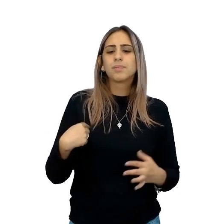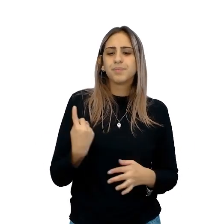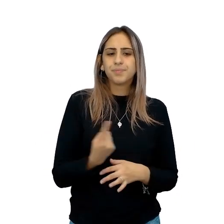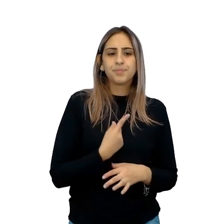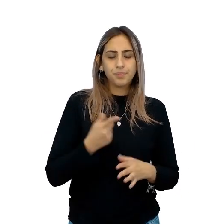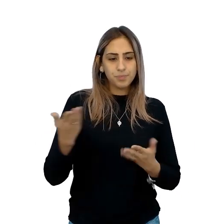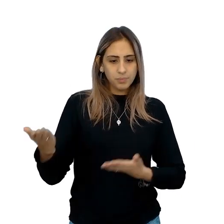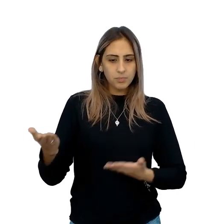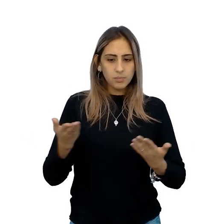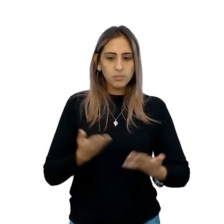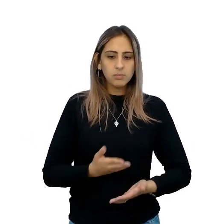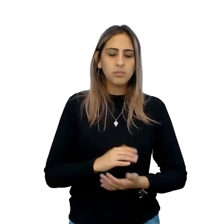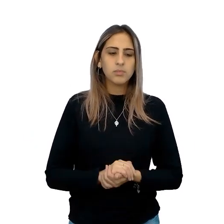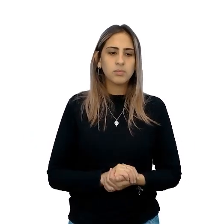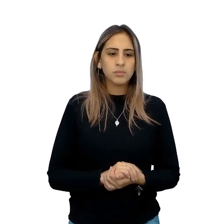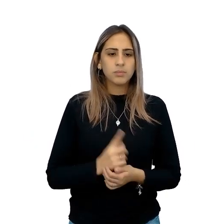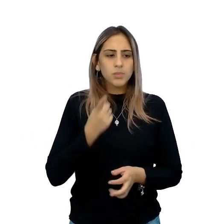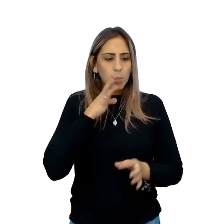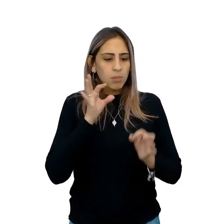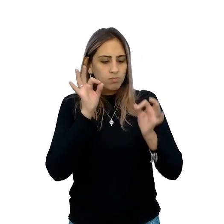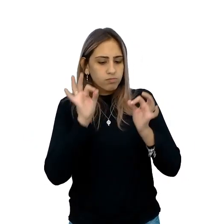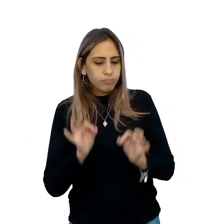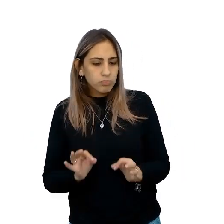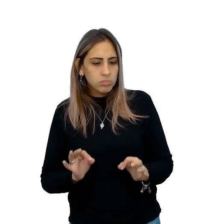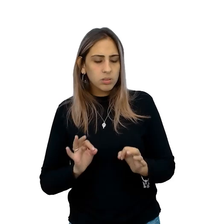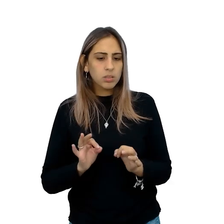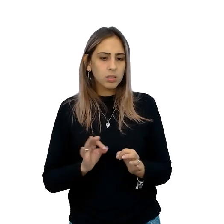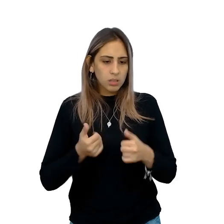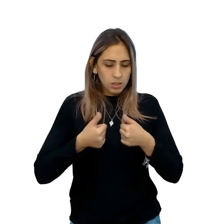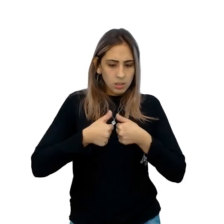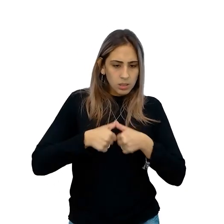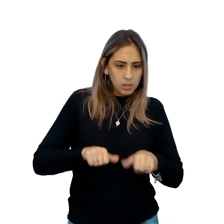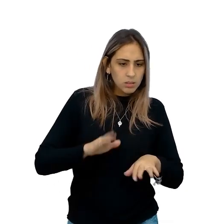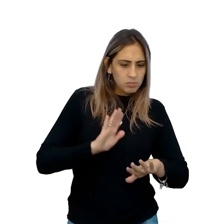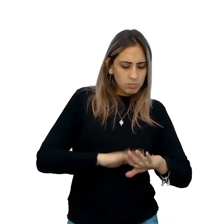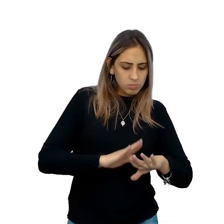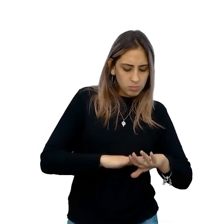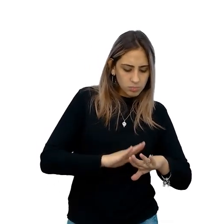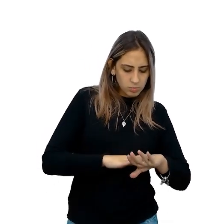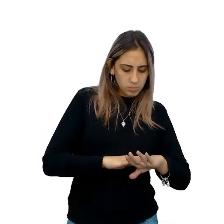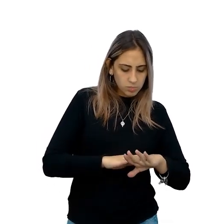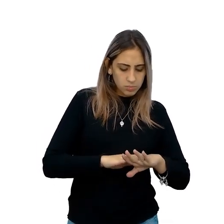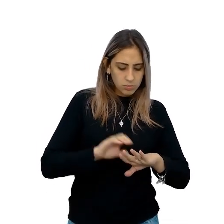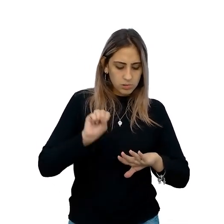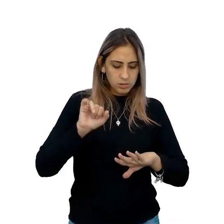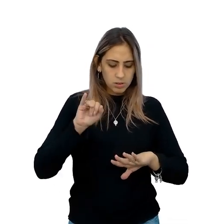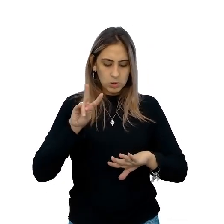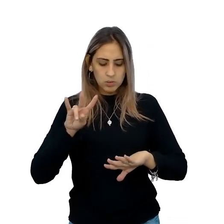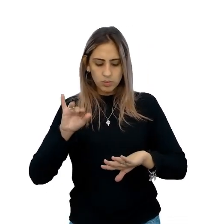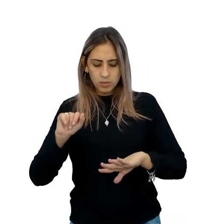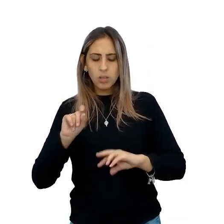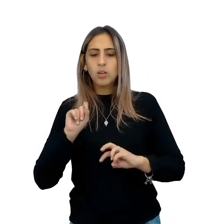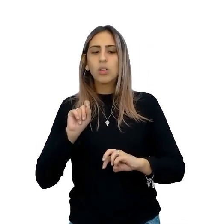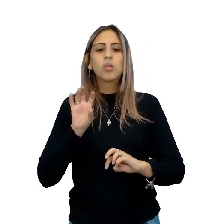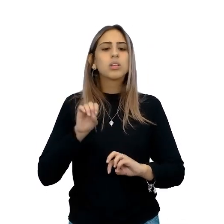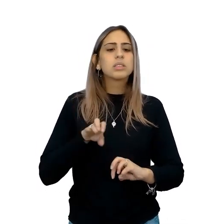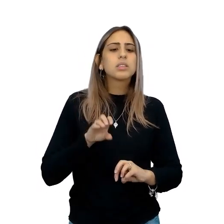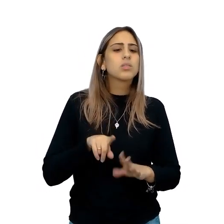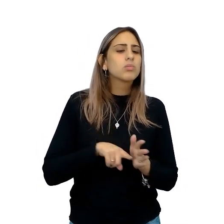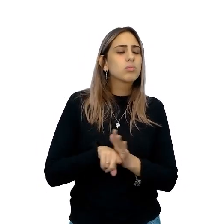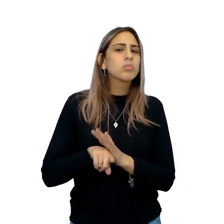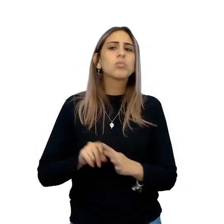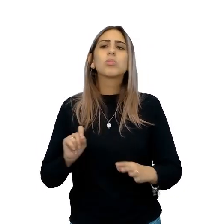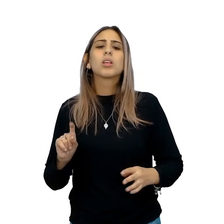gente traz uma definição de Scarpa, Saceron e Silva, o que é o ensino por investigação?